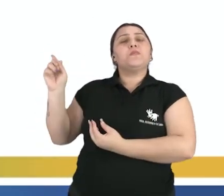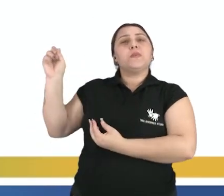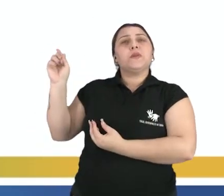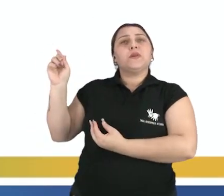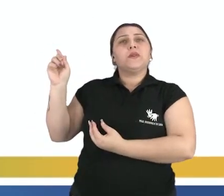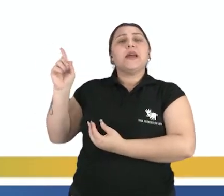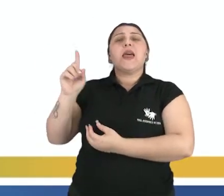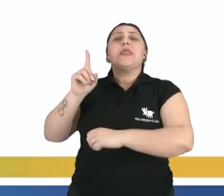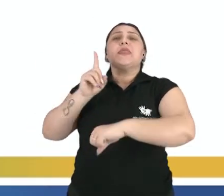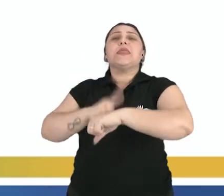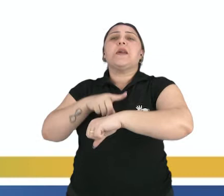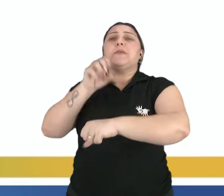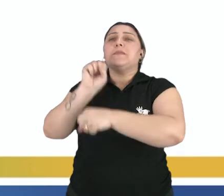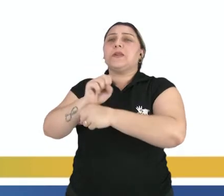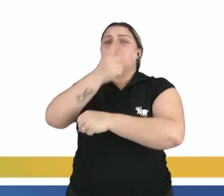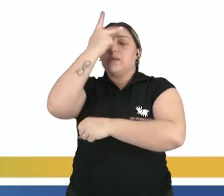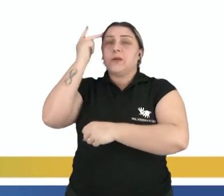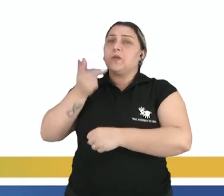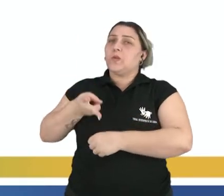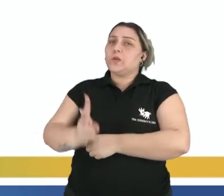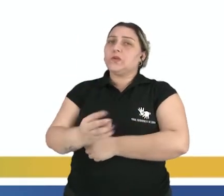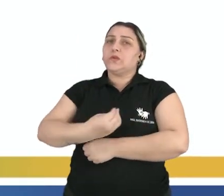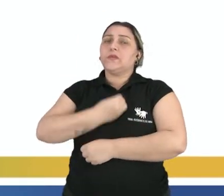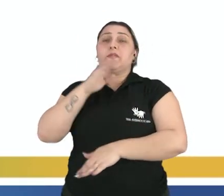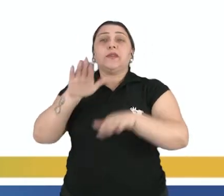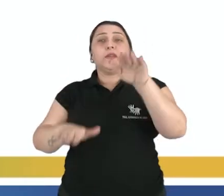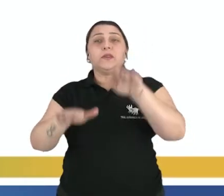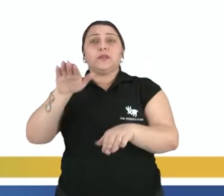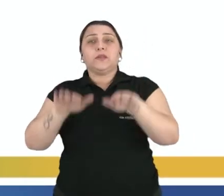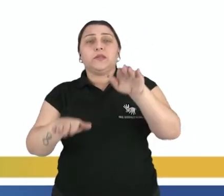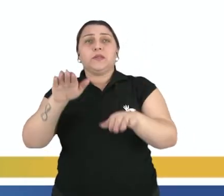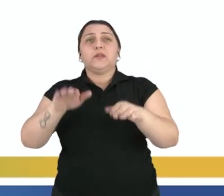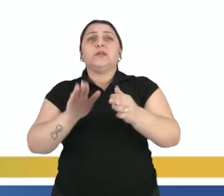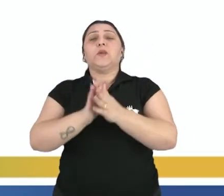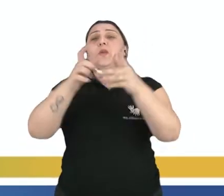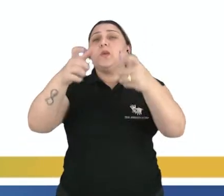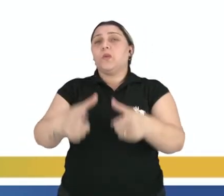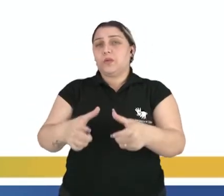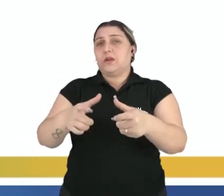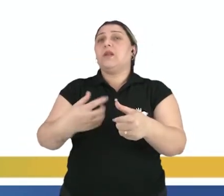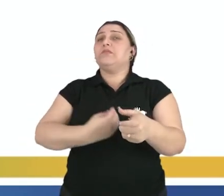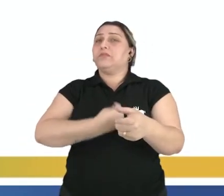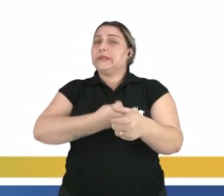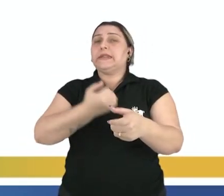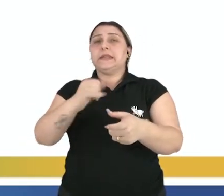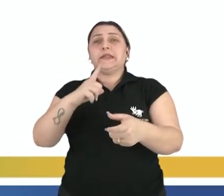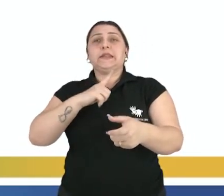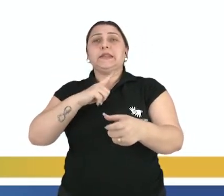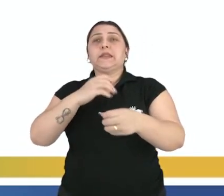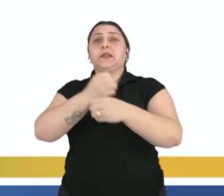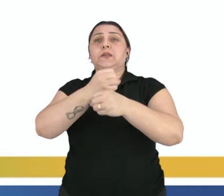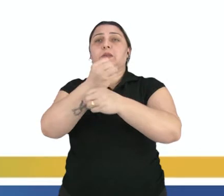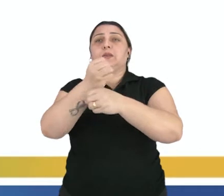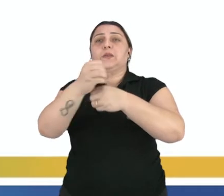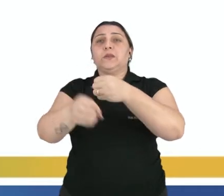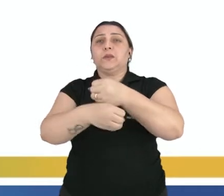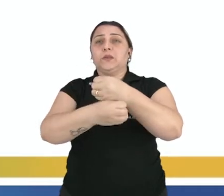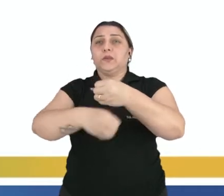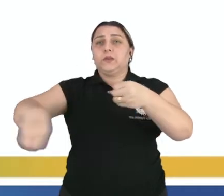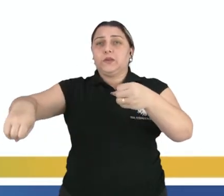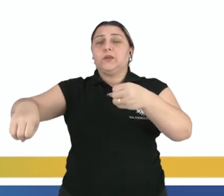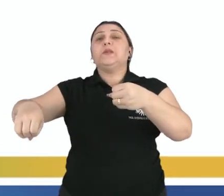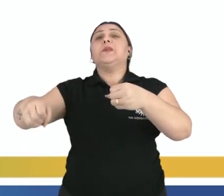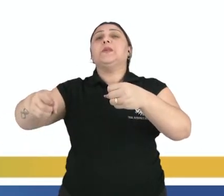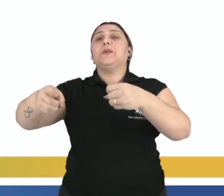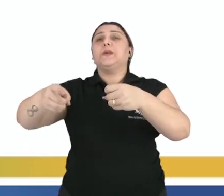vida? É quanto tempo se espera que uma pessoa viva. Isso vai depender do local onde ela vive, se lá tem saneamento básico, se tem condições